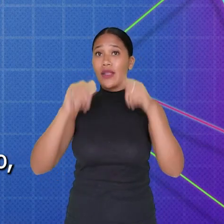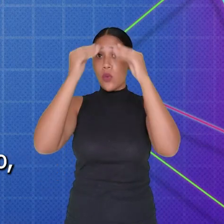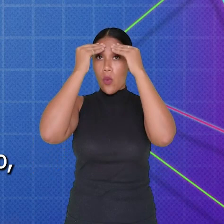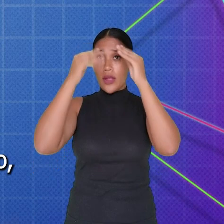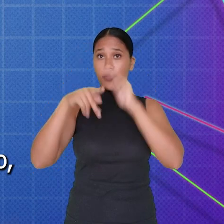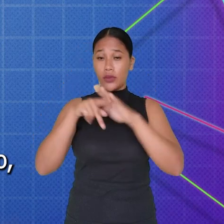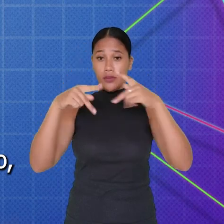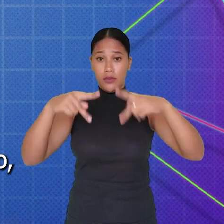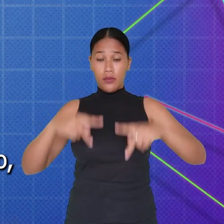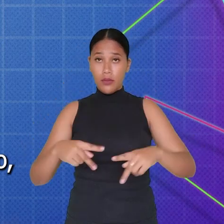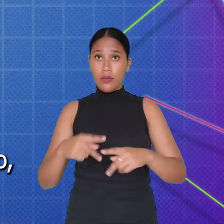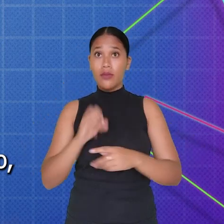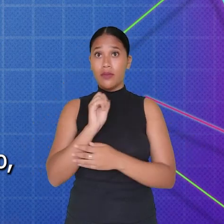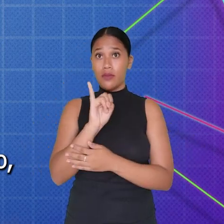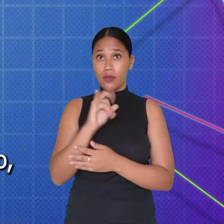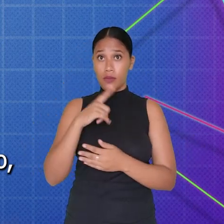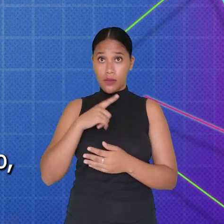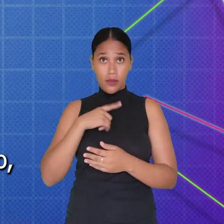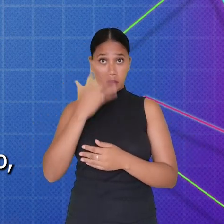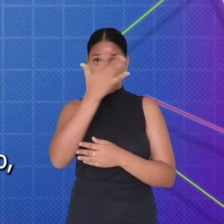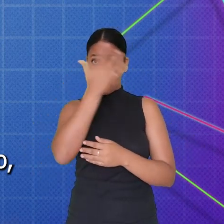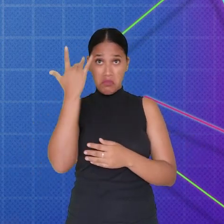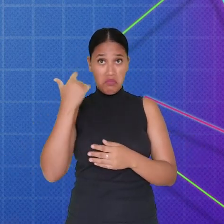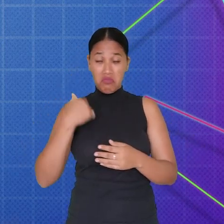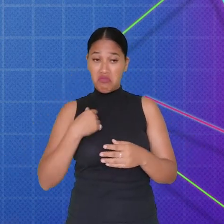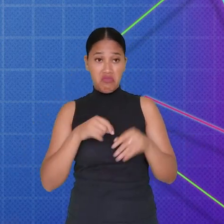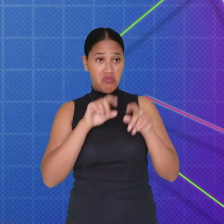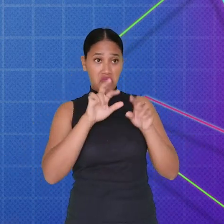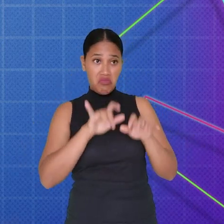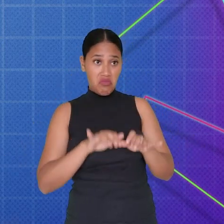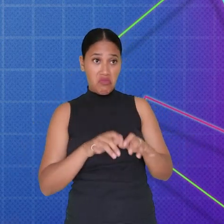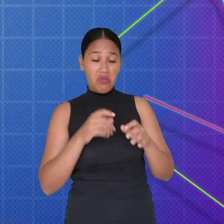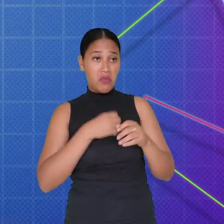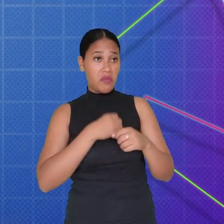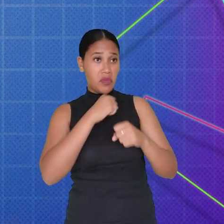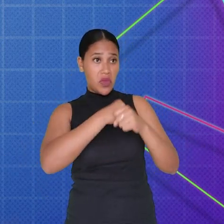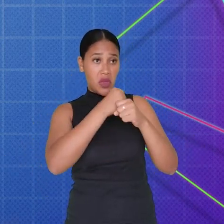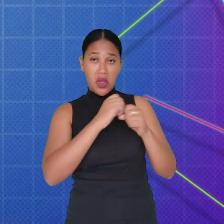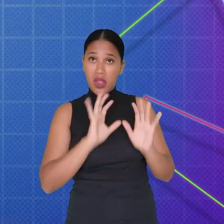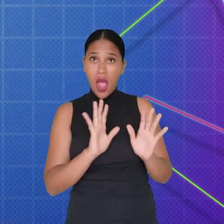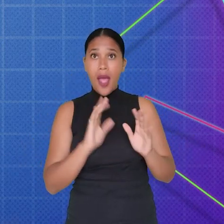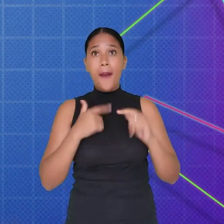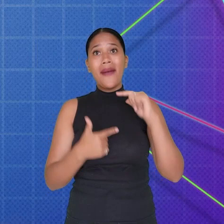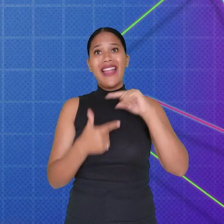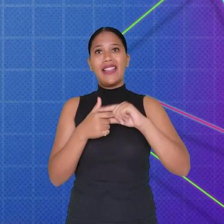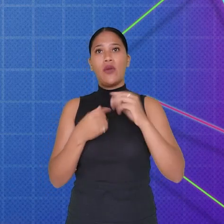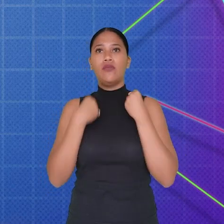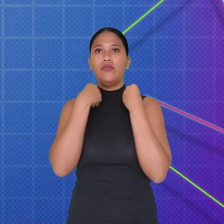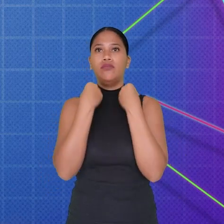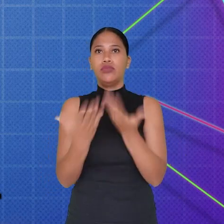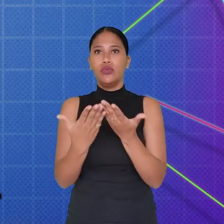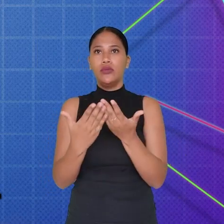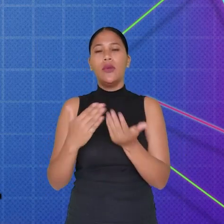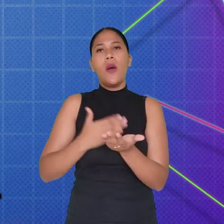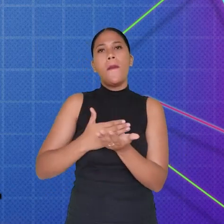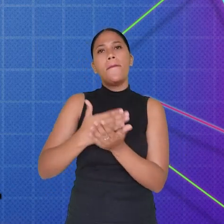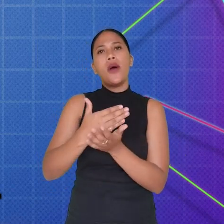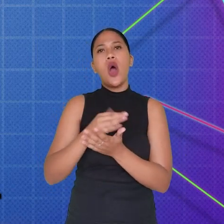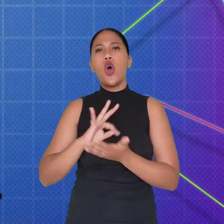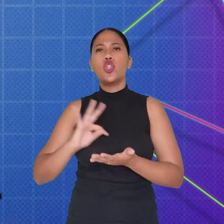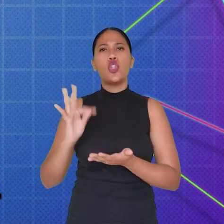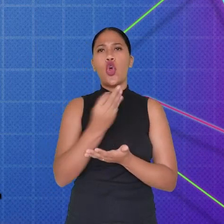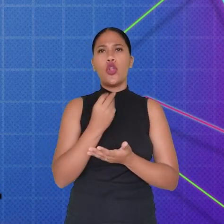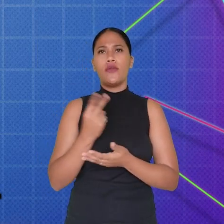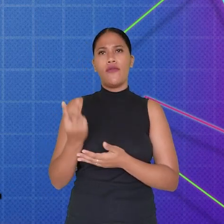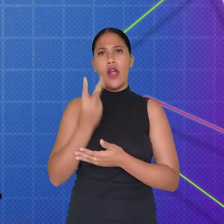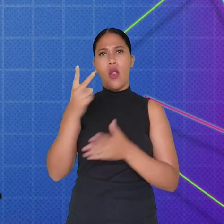linguagens de programação, se um construtor não for definido explicitamente, é fornecido um construtor padrão, que inicializa todos os atributos